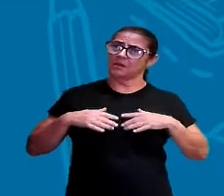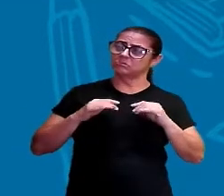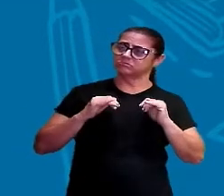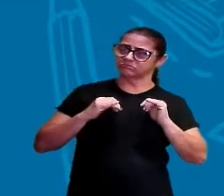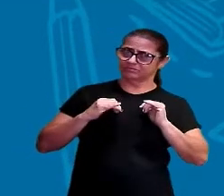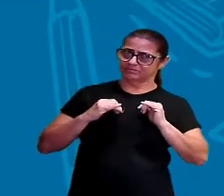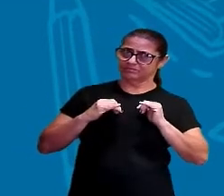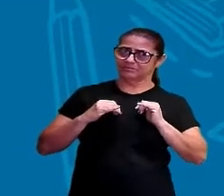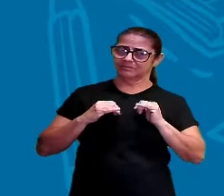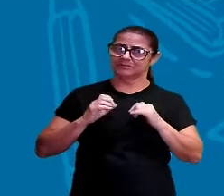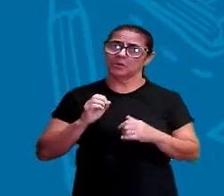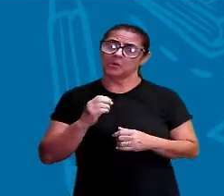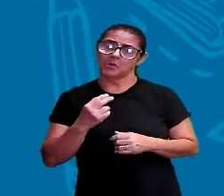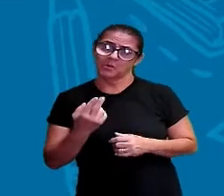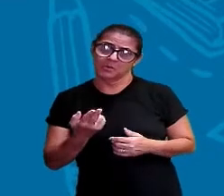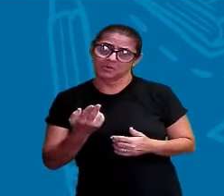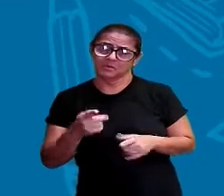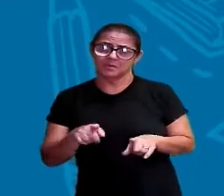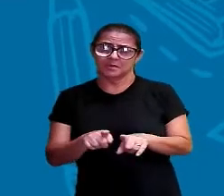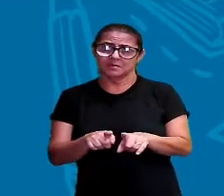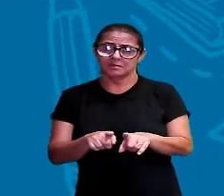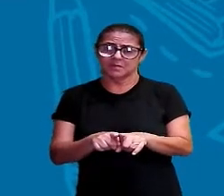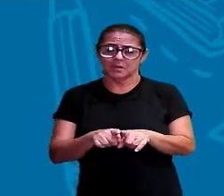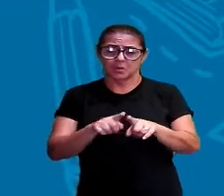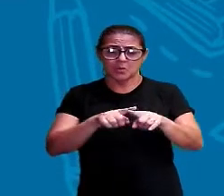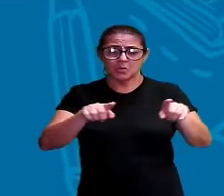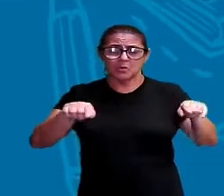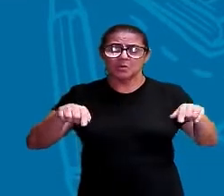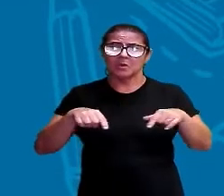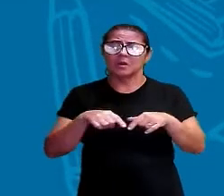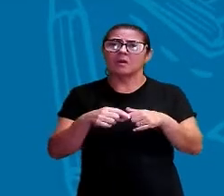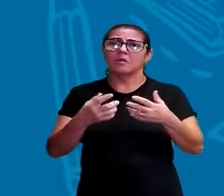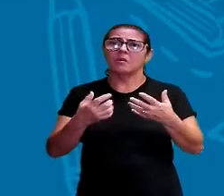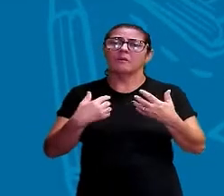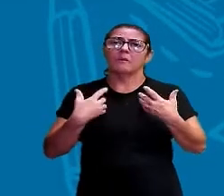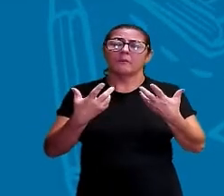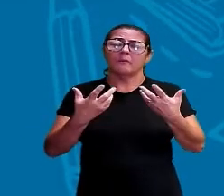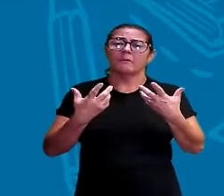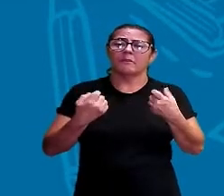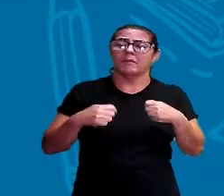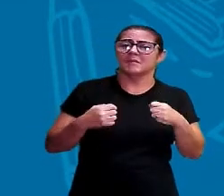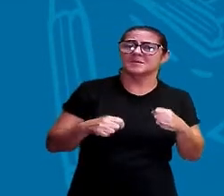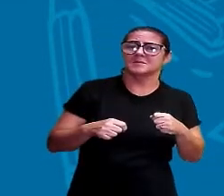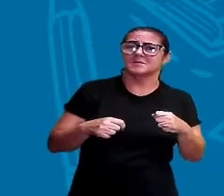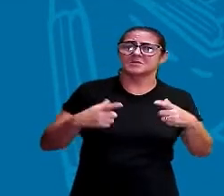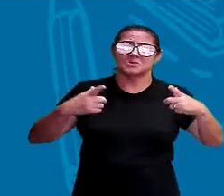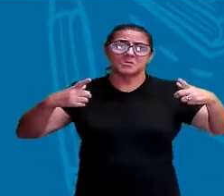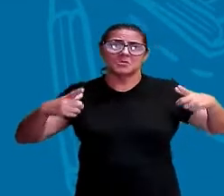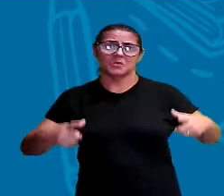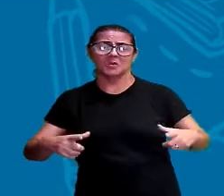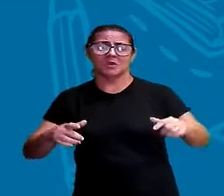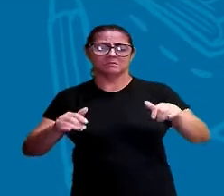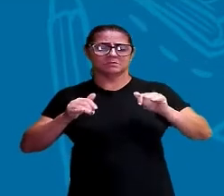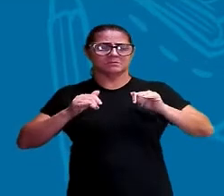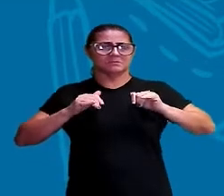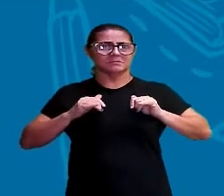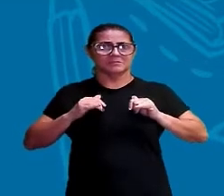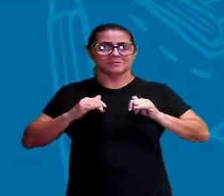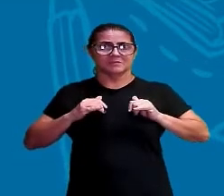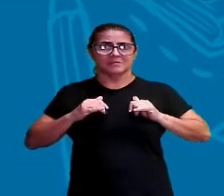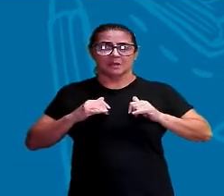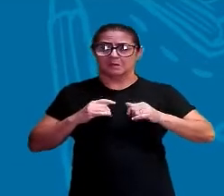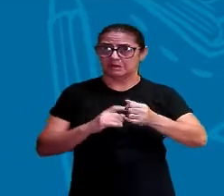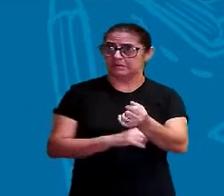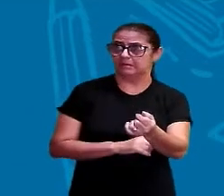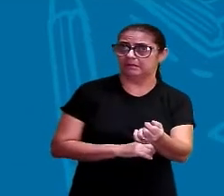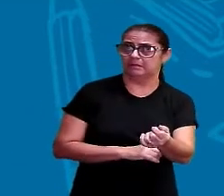Porque pode ser a algo ao espaço físico, eu preciso de espaço, então eu preciso relaxar. Pode ser alguém que esteja estressado, que